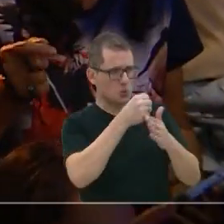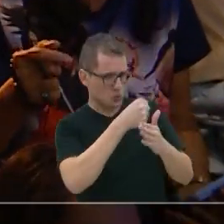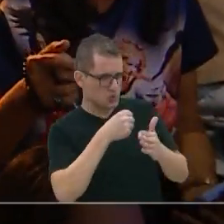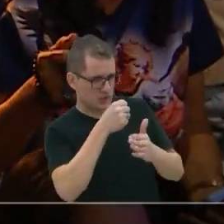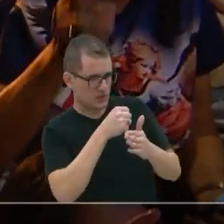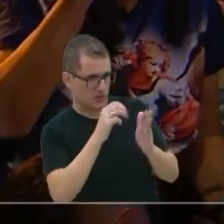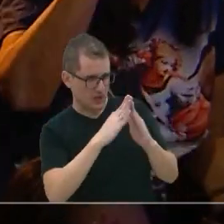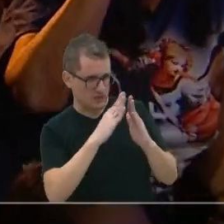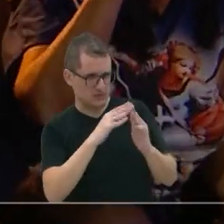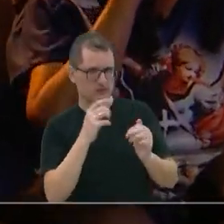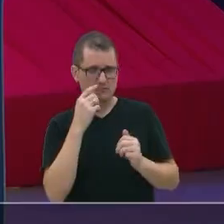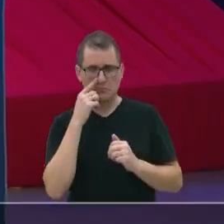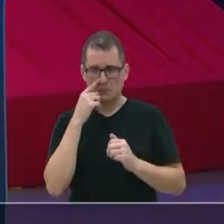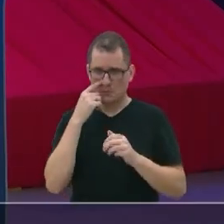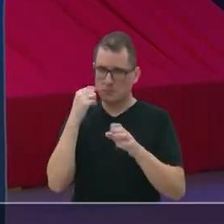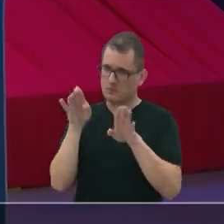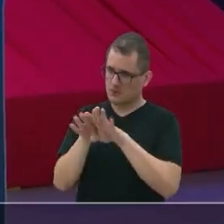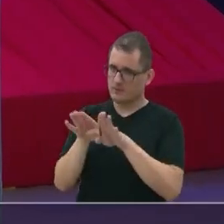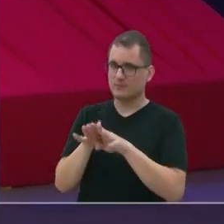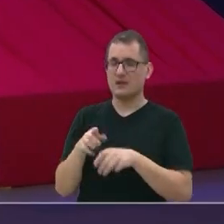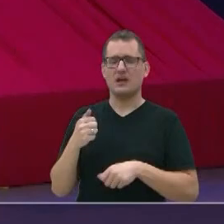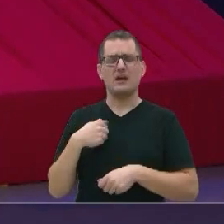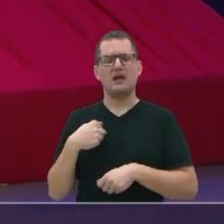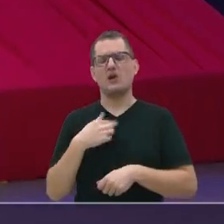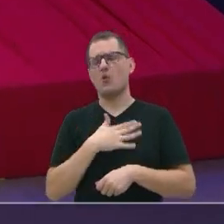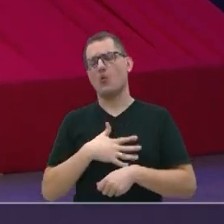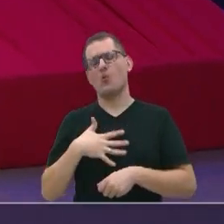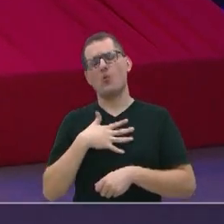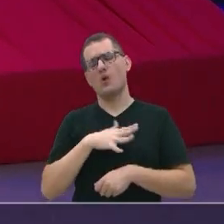Também? Eu adoro cozinhar.